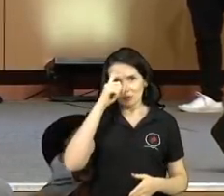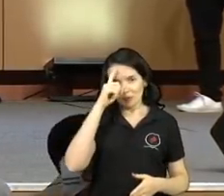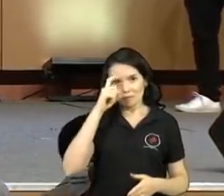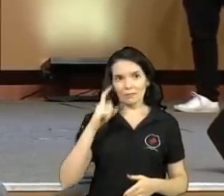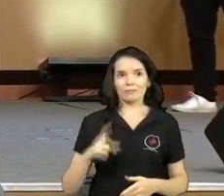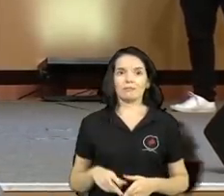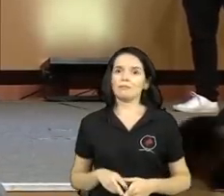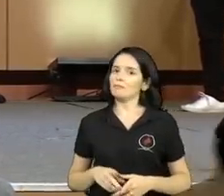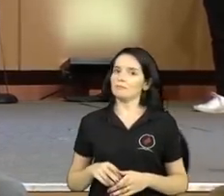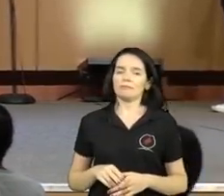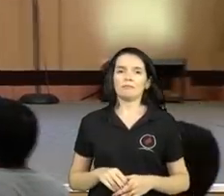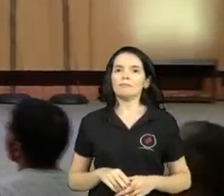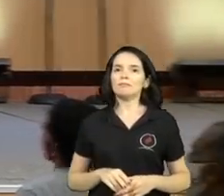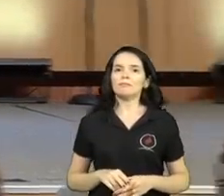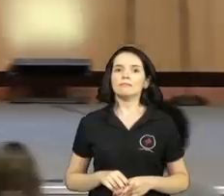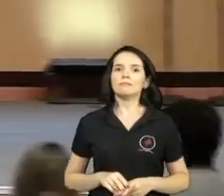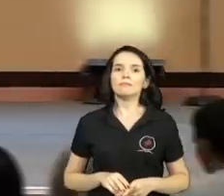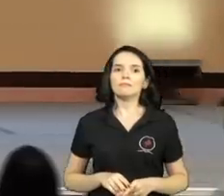Hã?